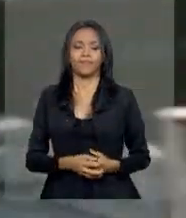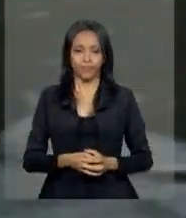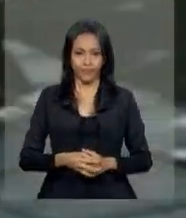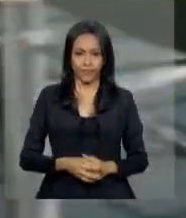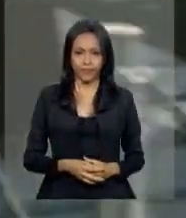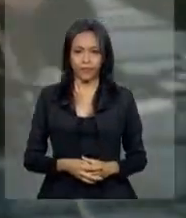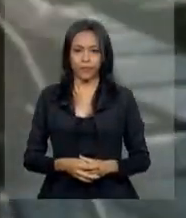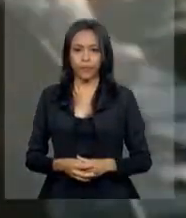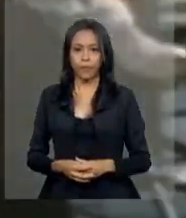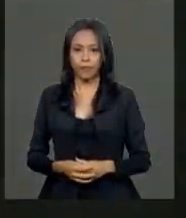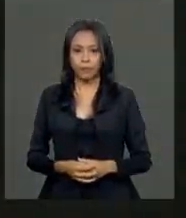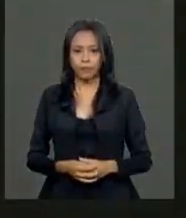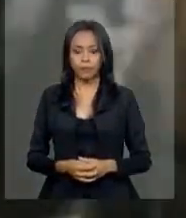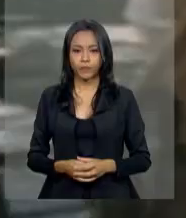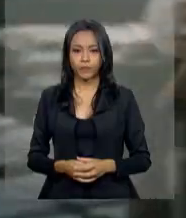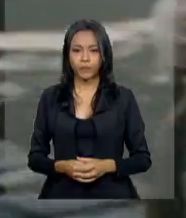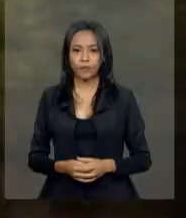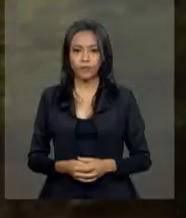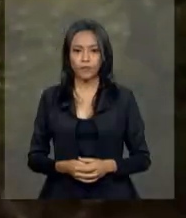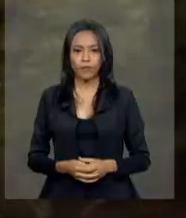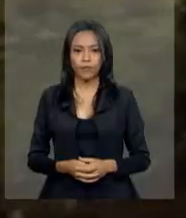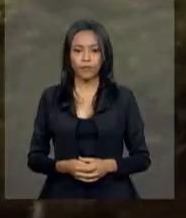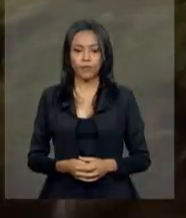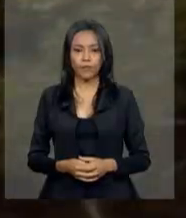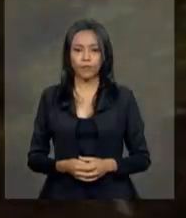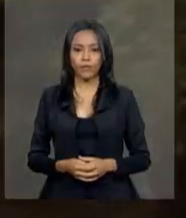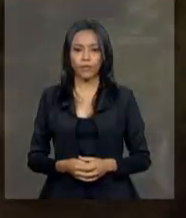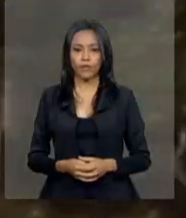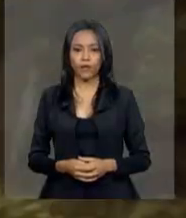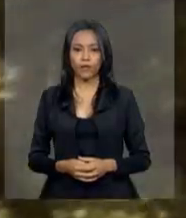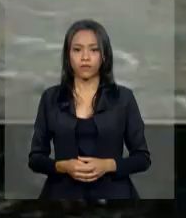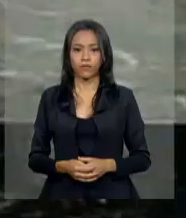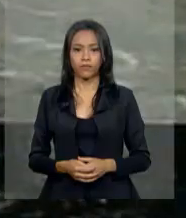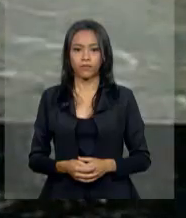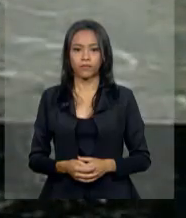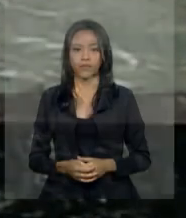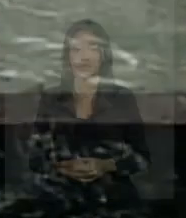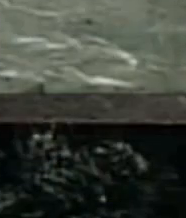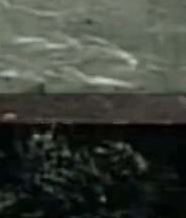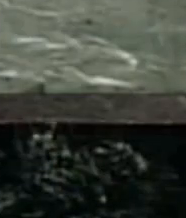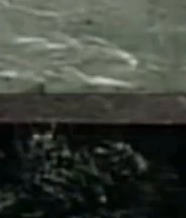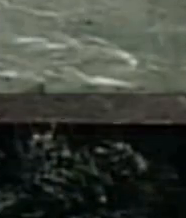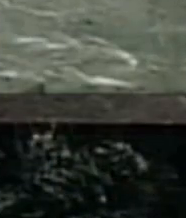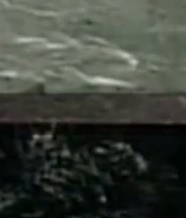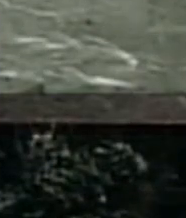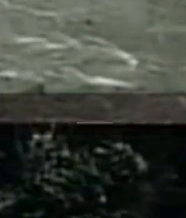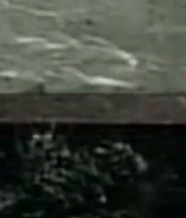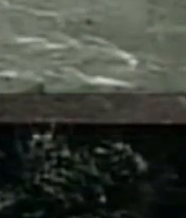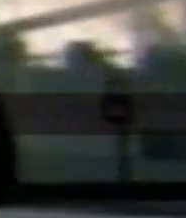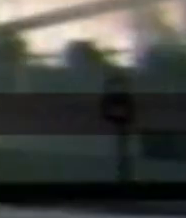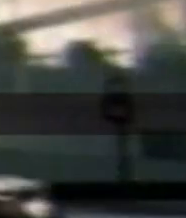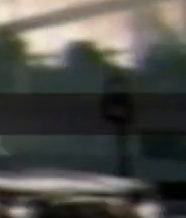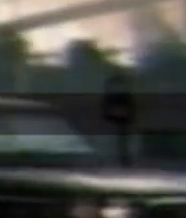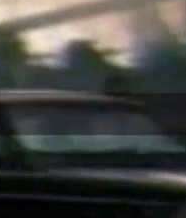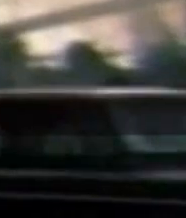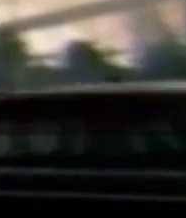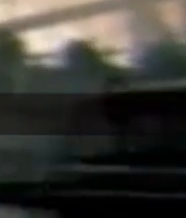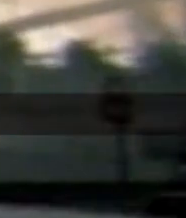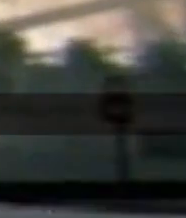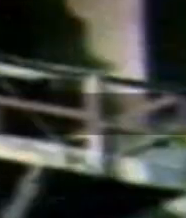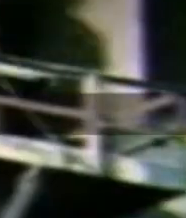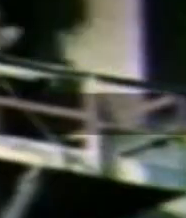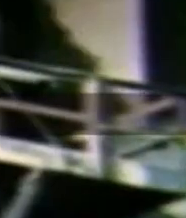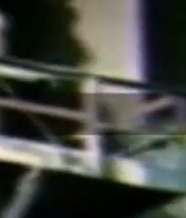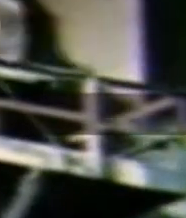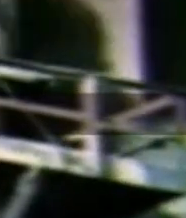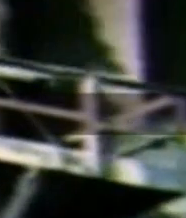and consigned to the past. We are all in this together. No country can opt out of global warming